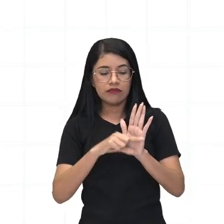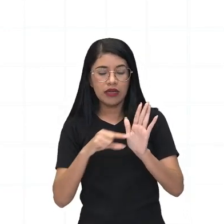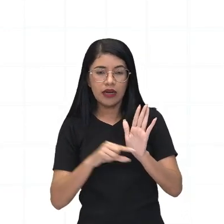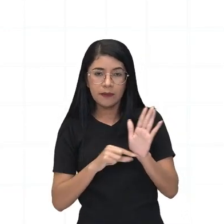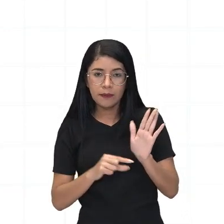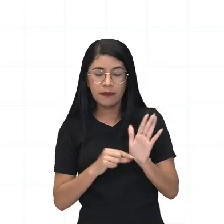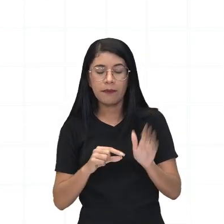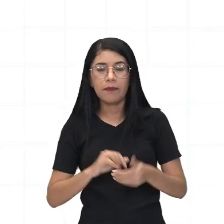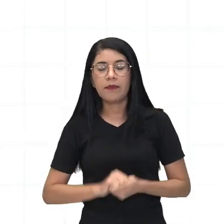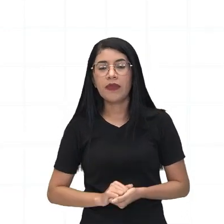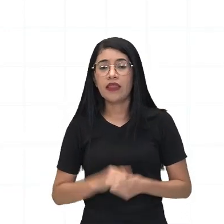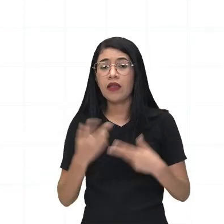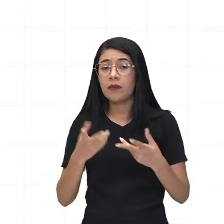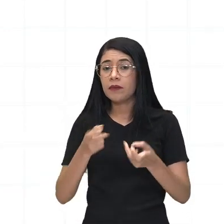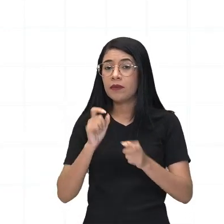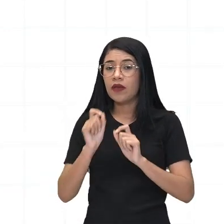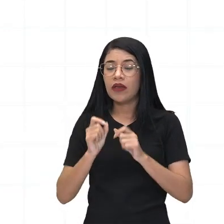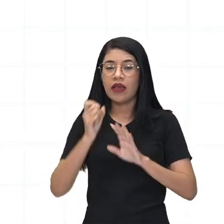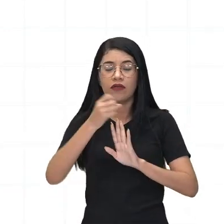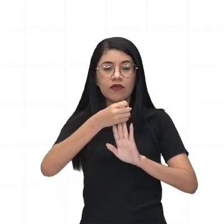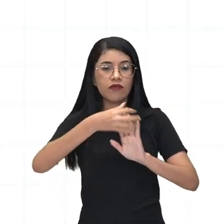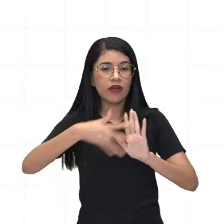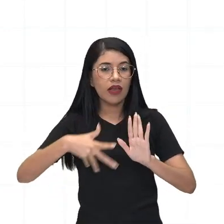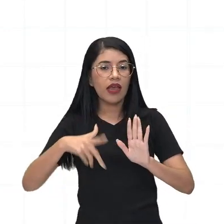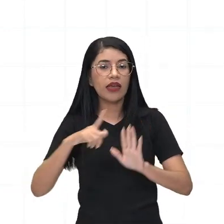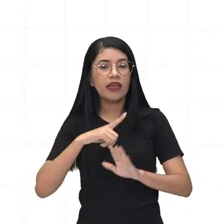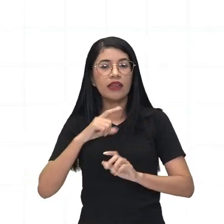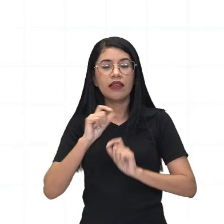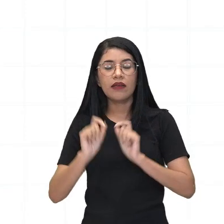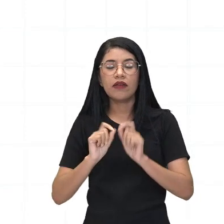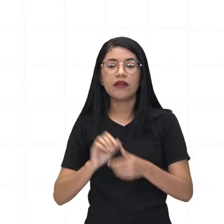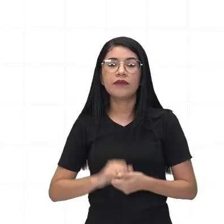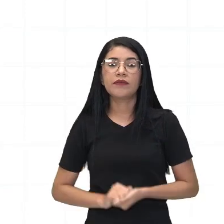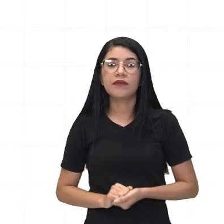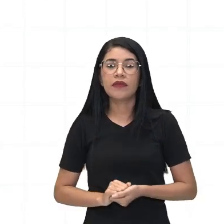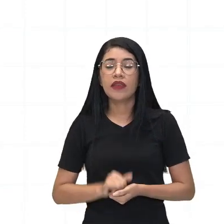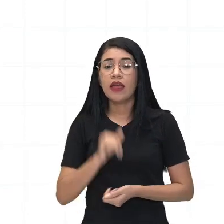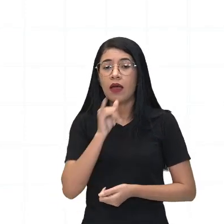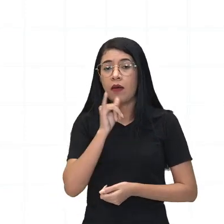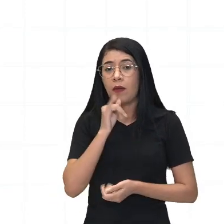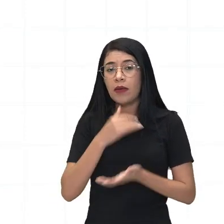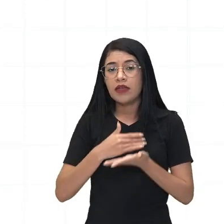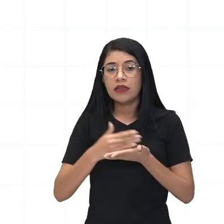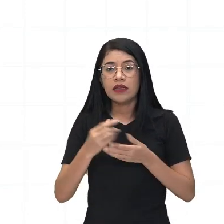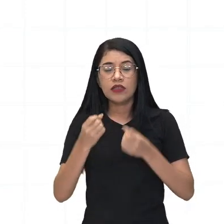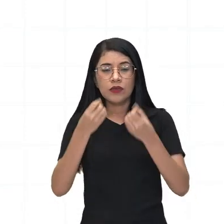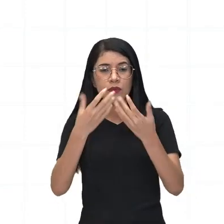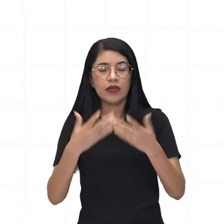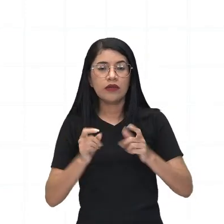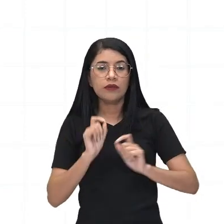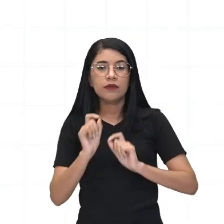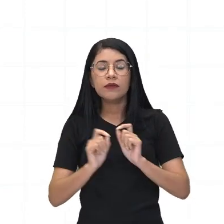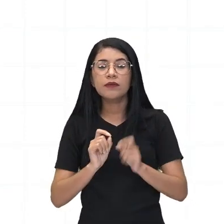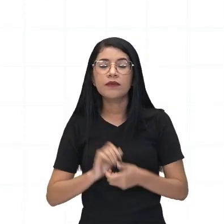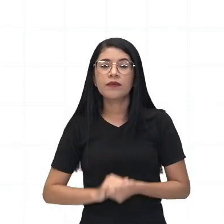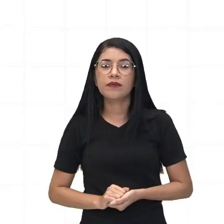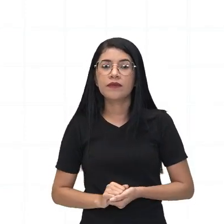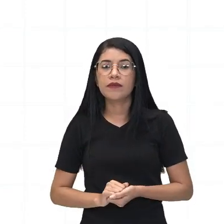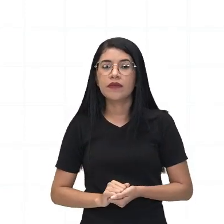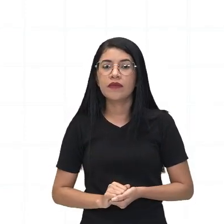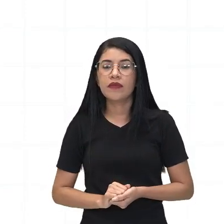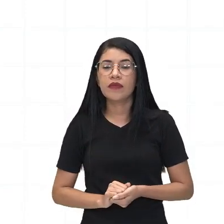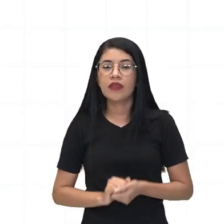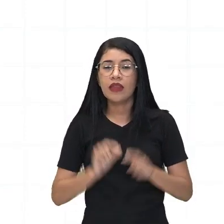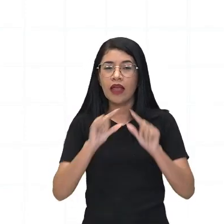vamos observar as figuras de linguagem acontecendo. Por exemplo, a gente começa enfatizando para vocês logo aqui na